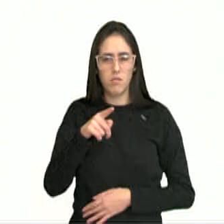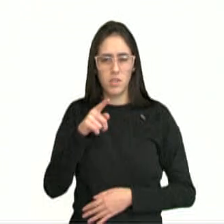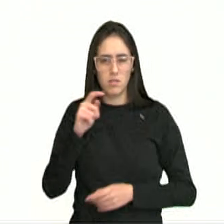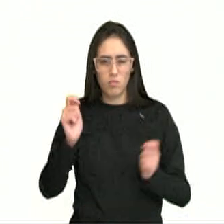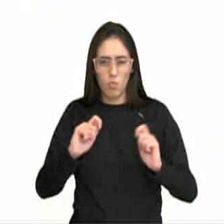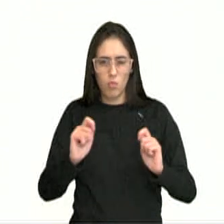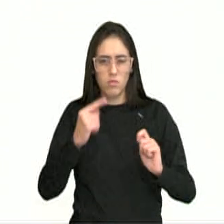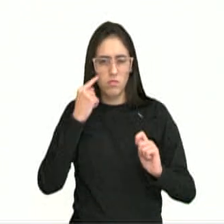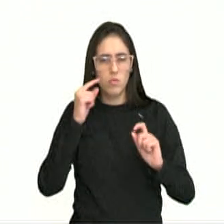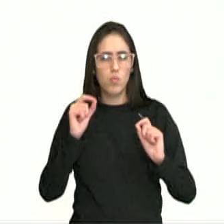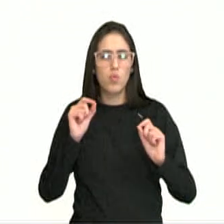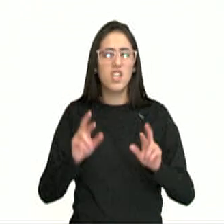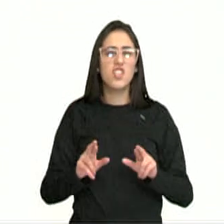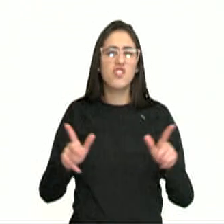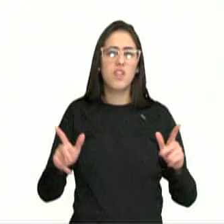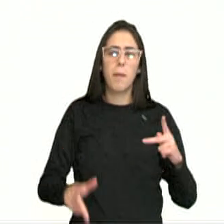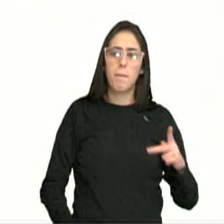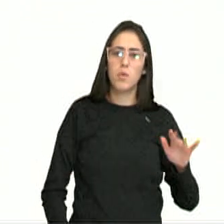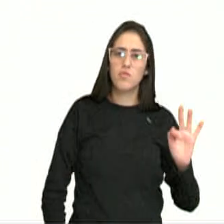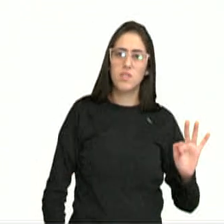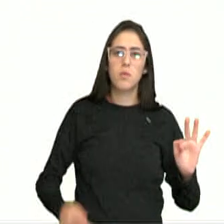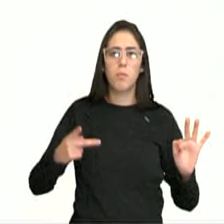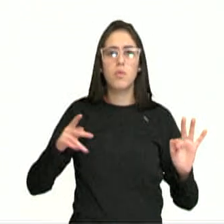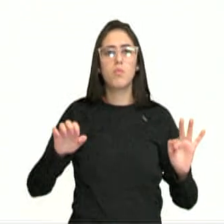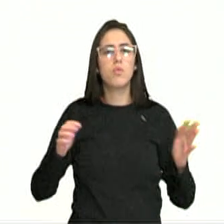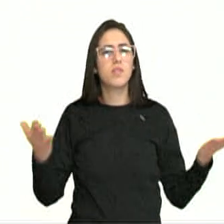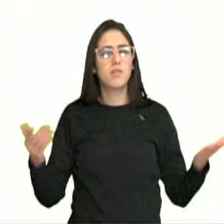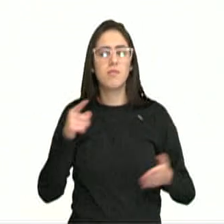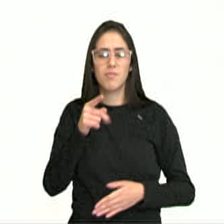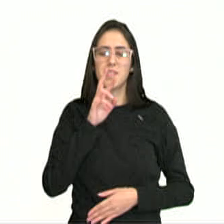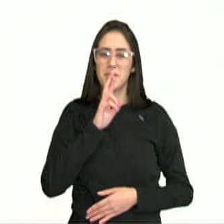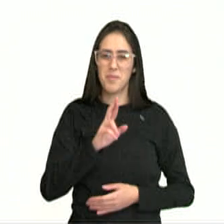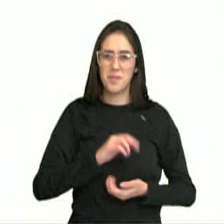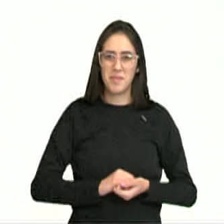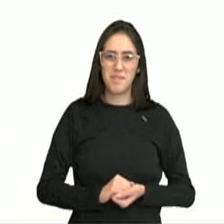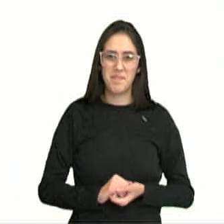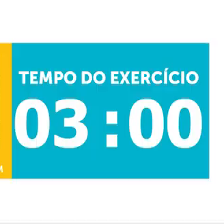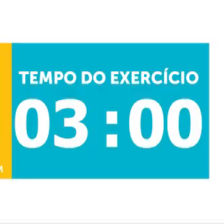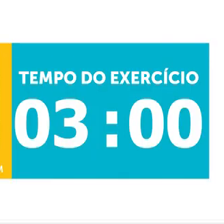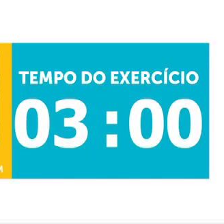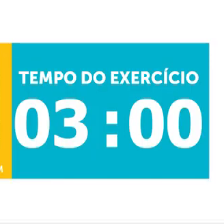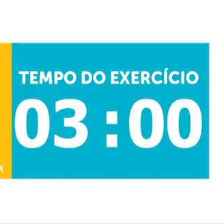os conceitos de ponto de fusão e de ponto de ebulição? Agora é com vocês.